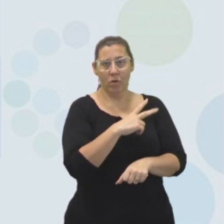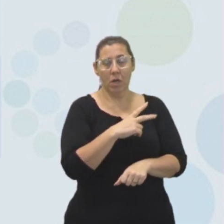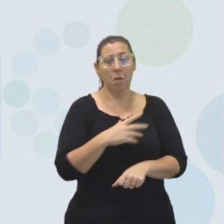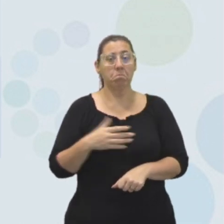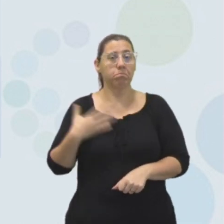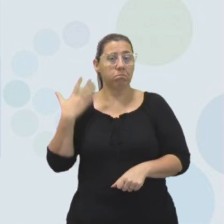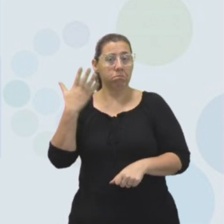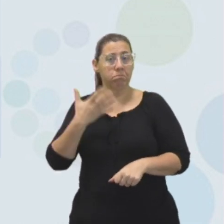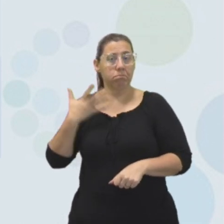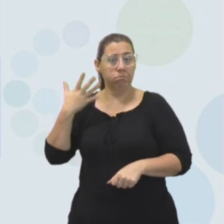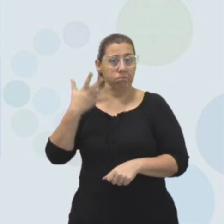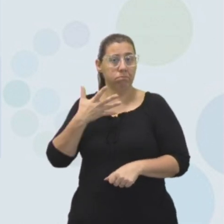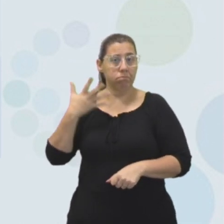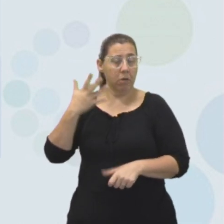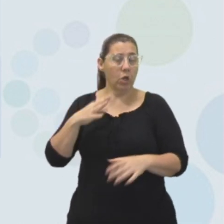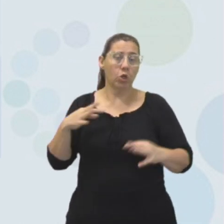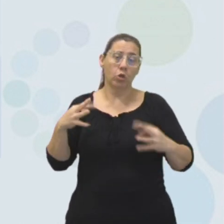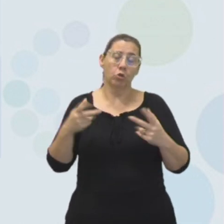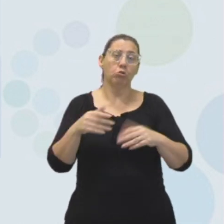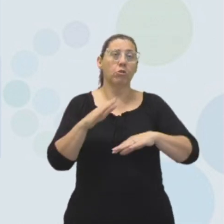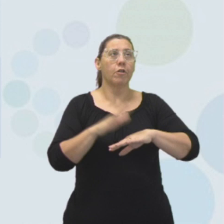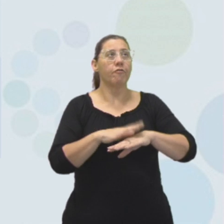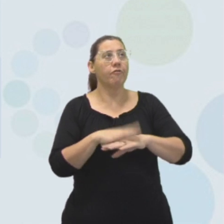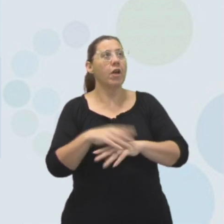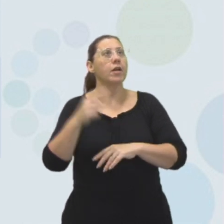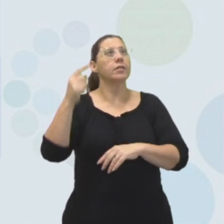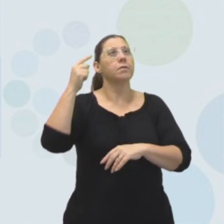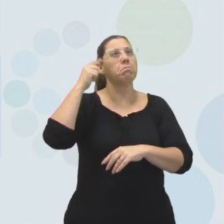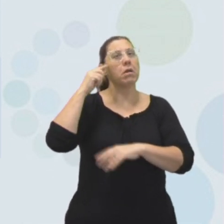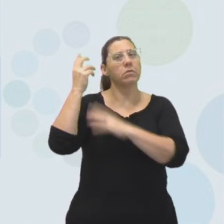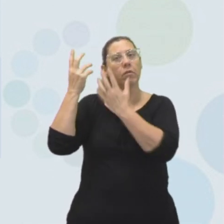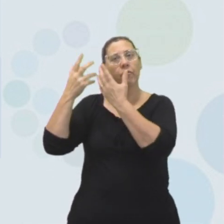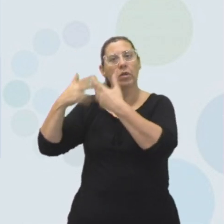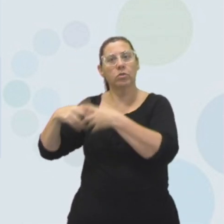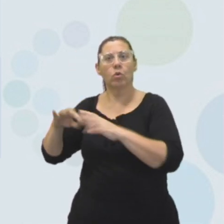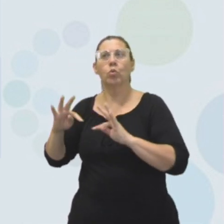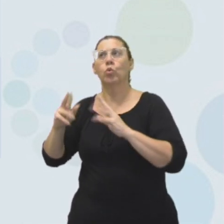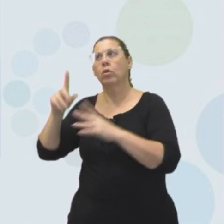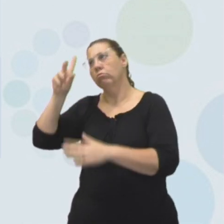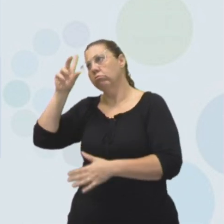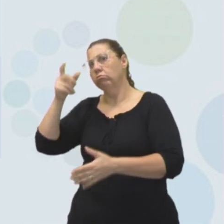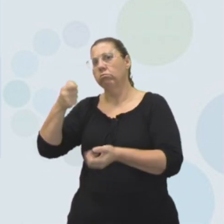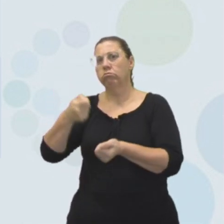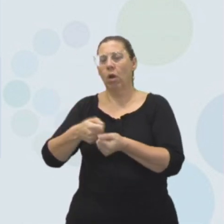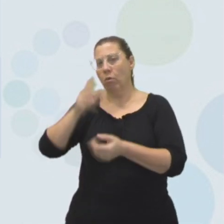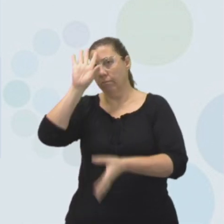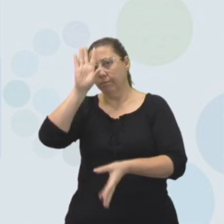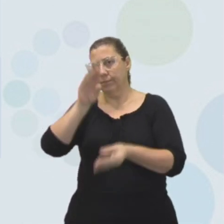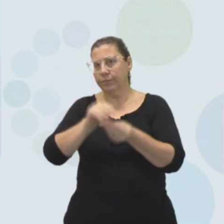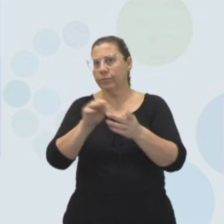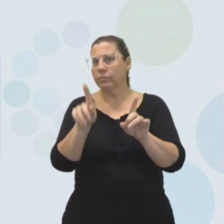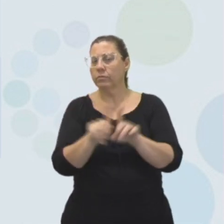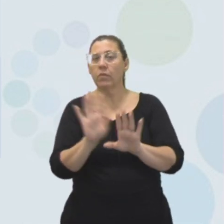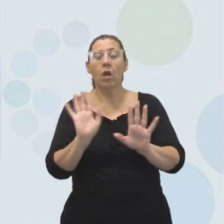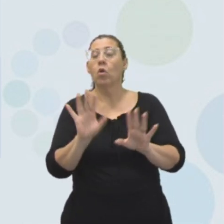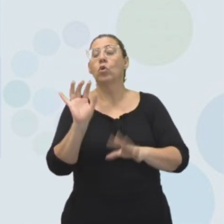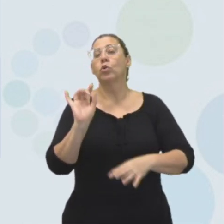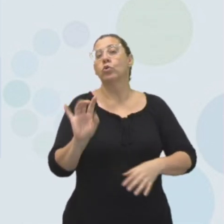depoimentos. E tudo que ele pensa, todas as reflexões, todas as conclusões, não apenas no